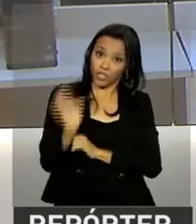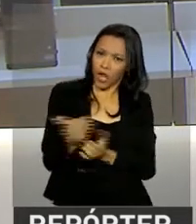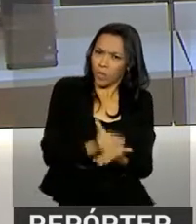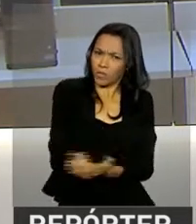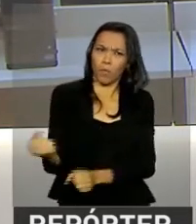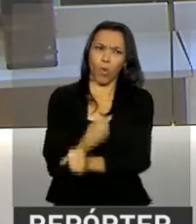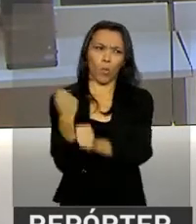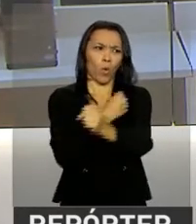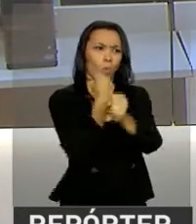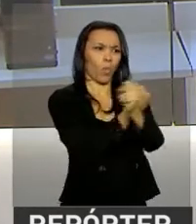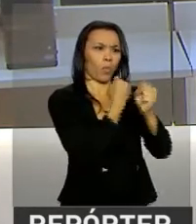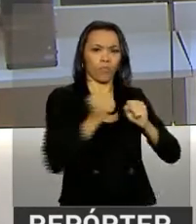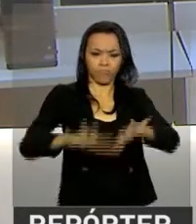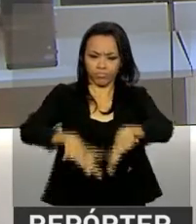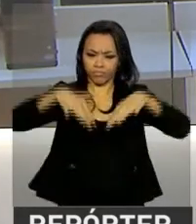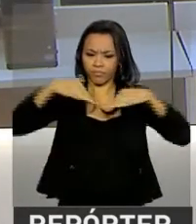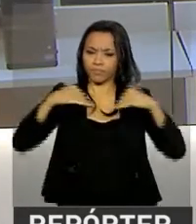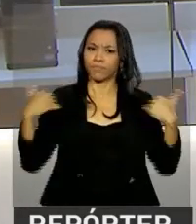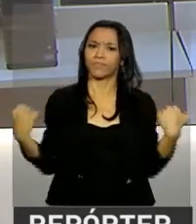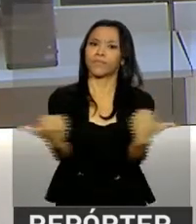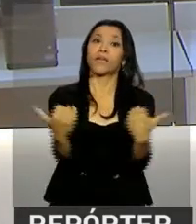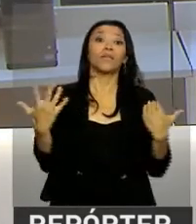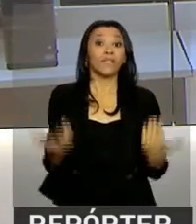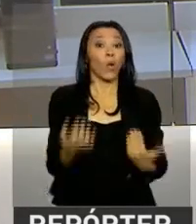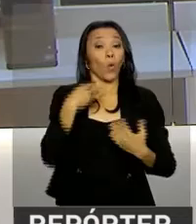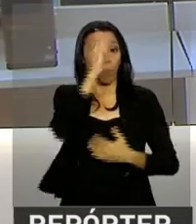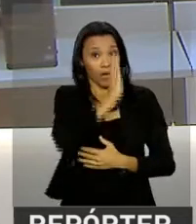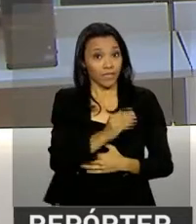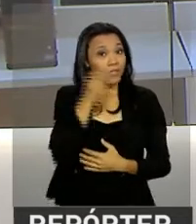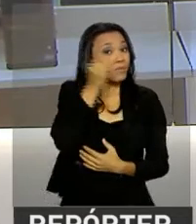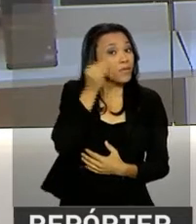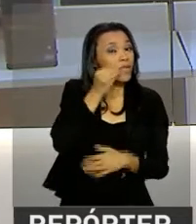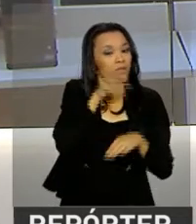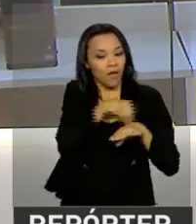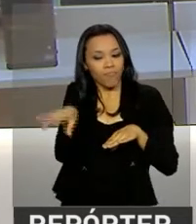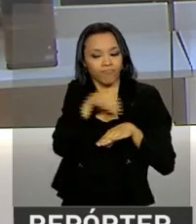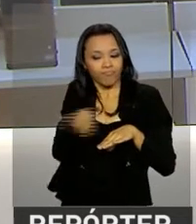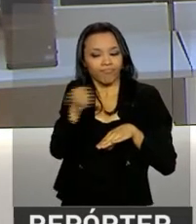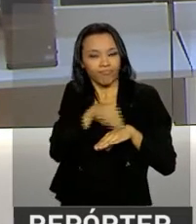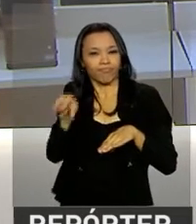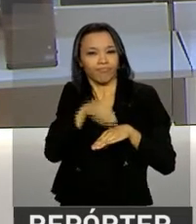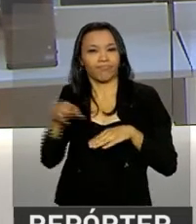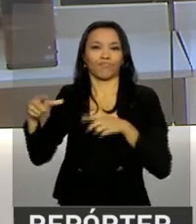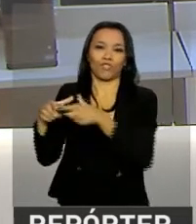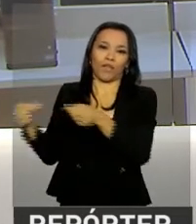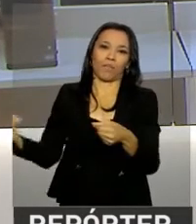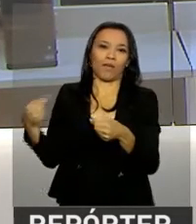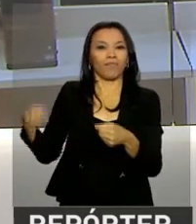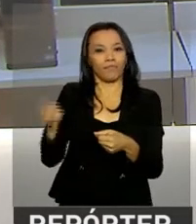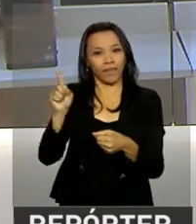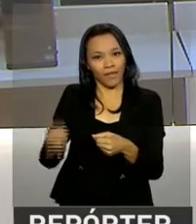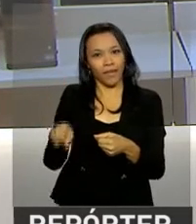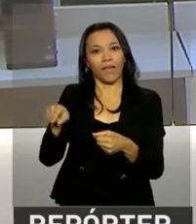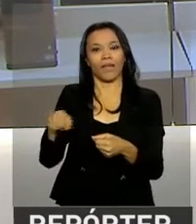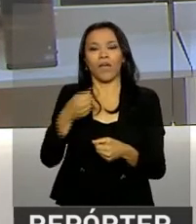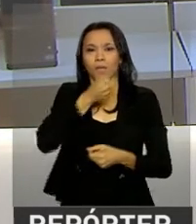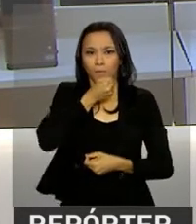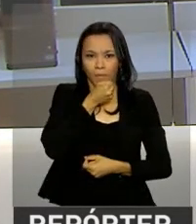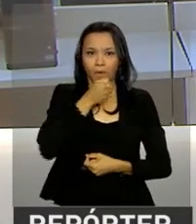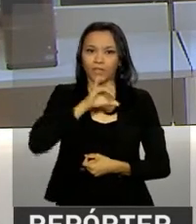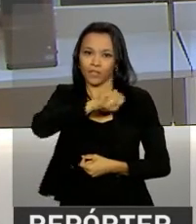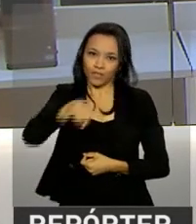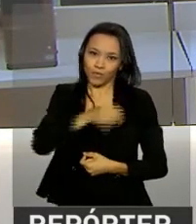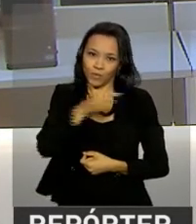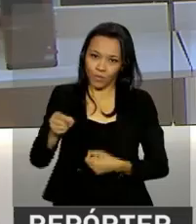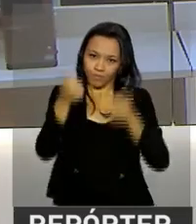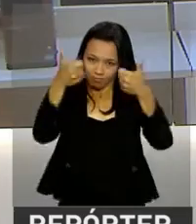obras e o brasil deve compartilhar com o japão as experiências dos jogos rio 2016 como em forma de tóquio o repórter joão pedro